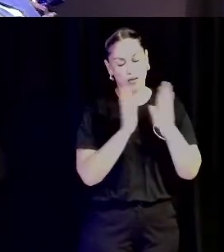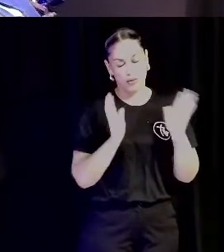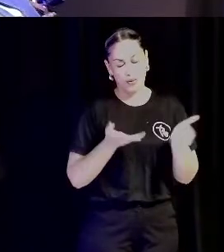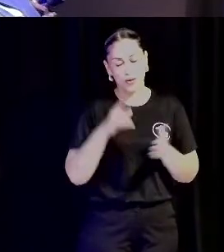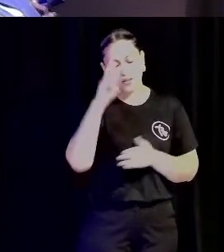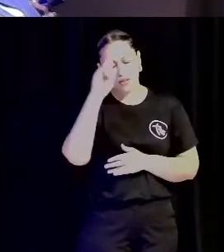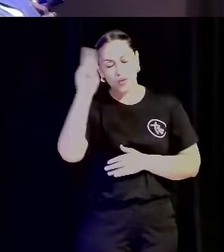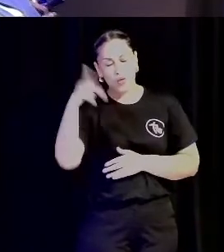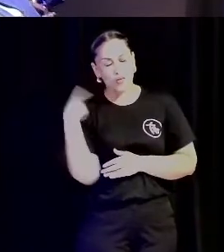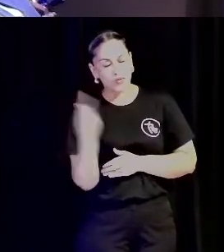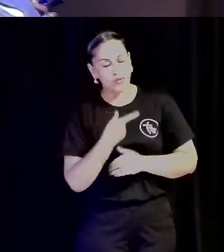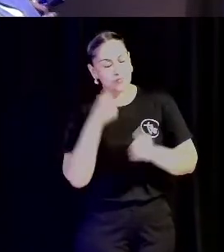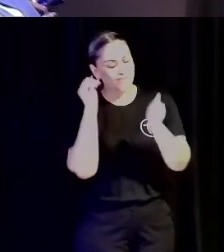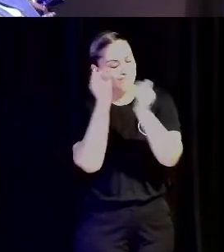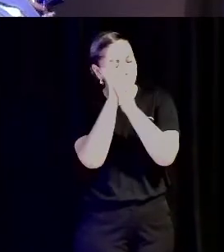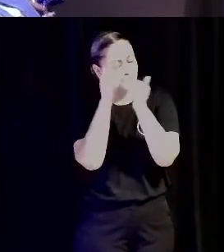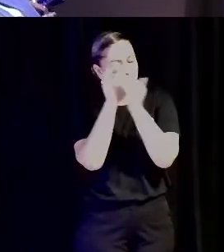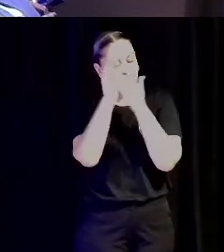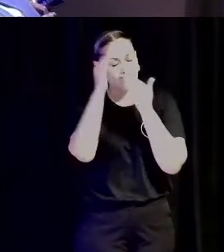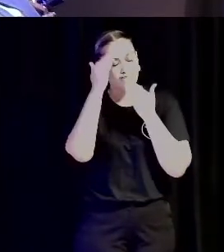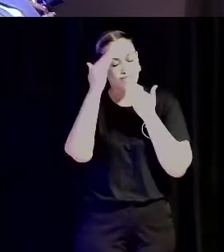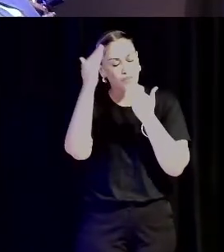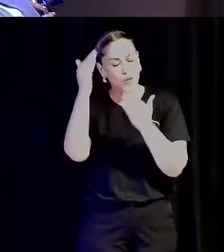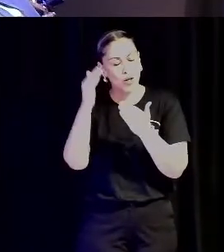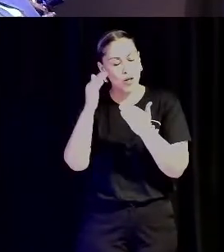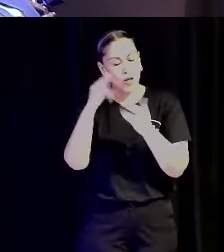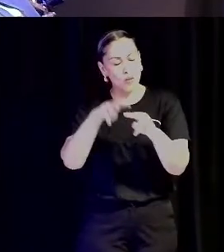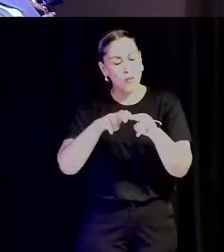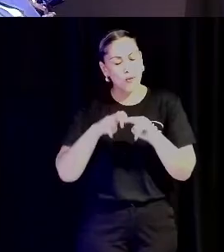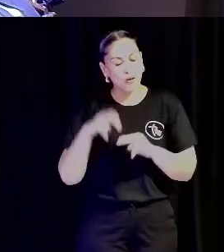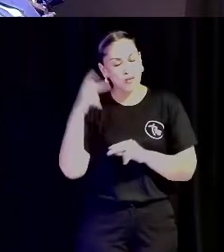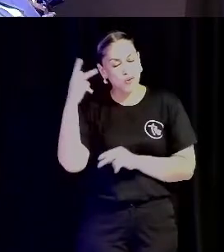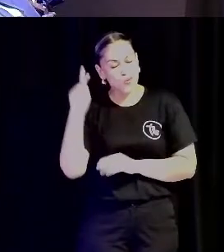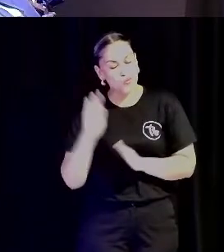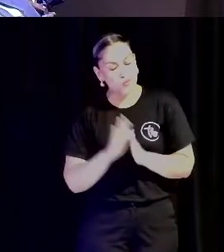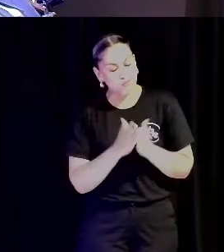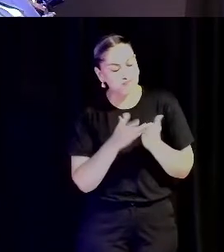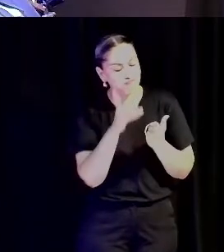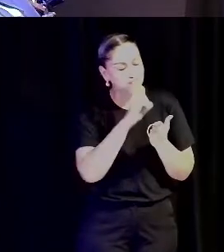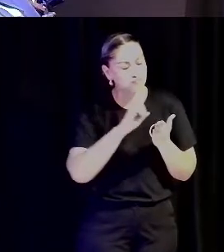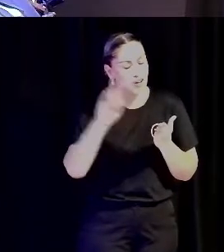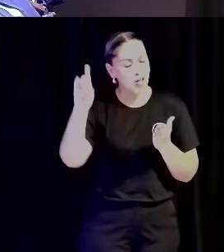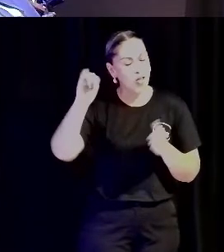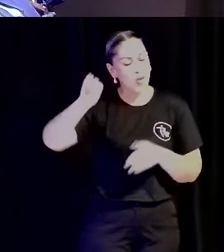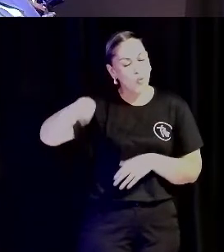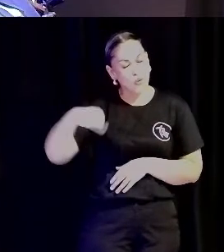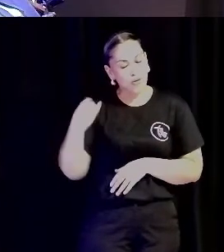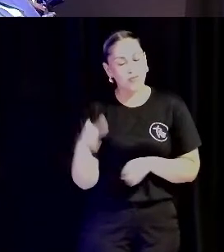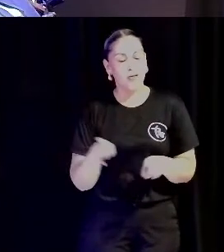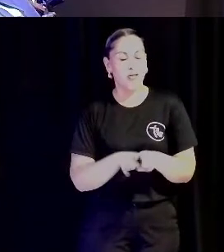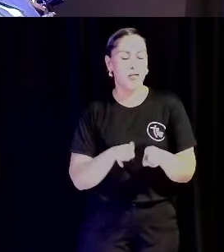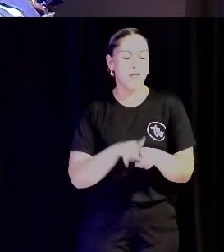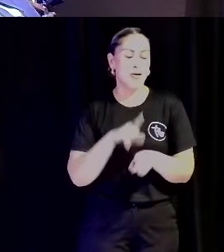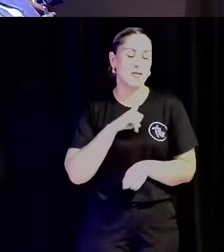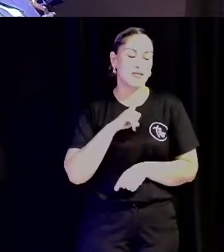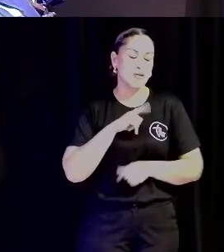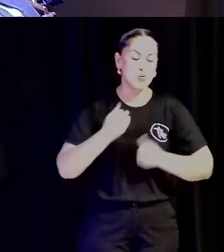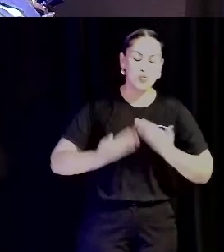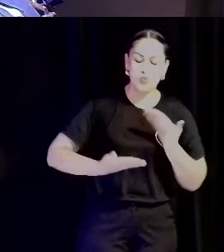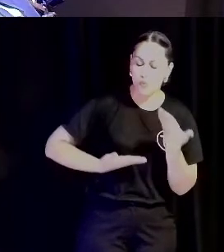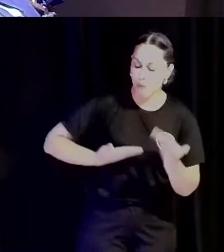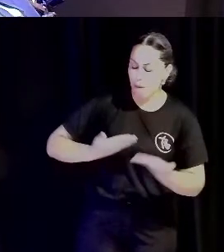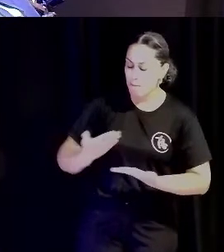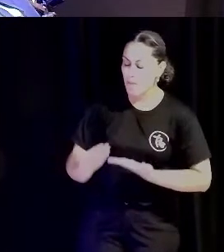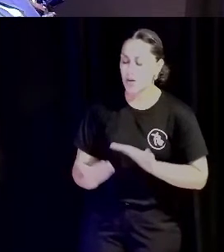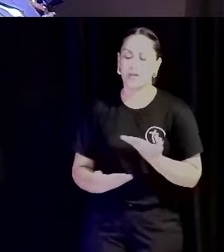te agradecemos por tua palavra e pela oportunidade que temos de compartilhar, pela oportunidade